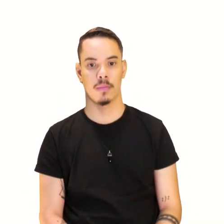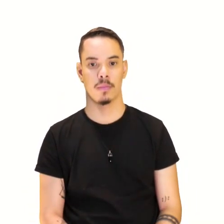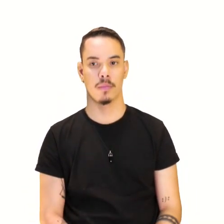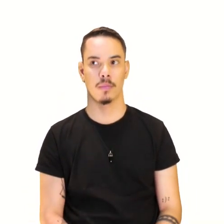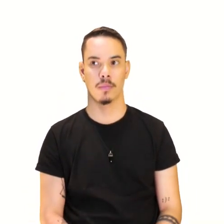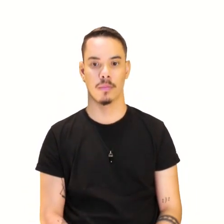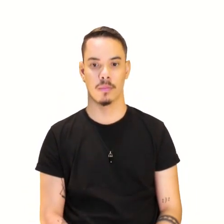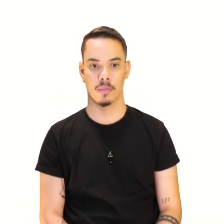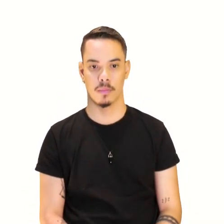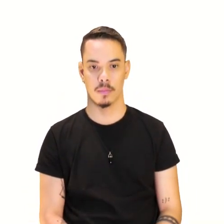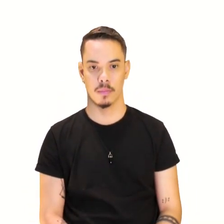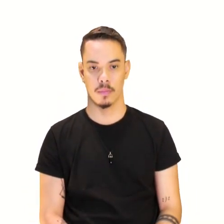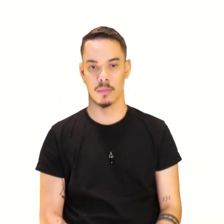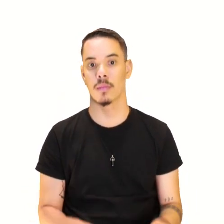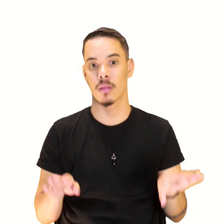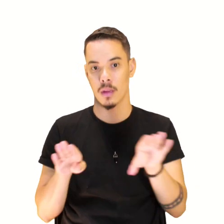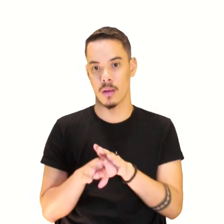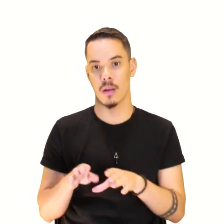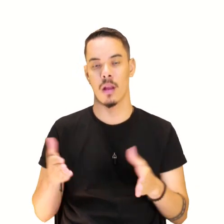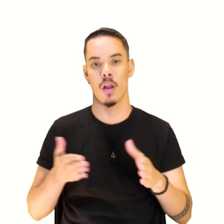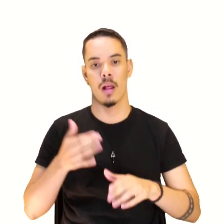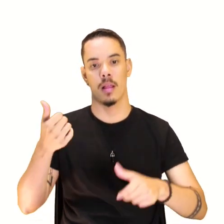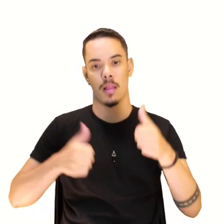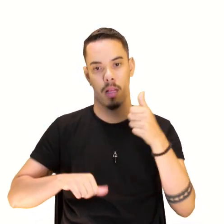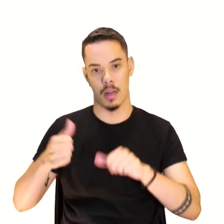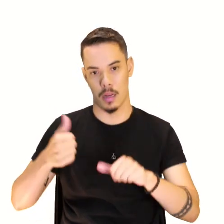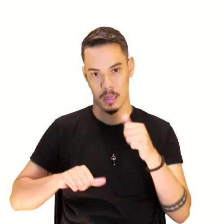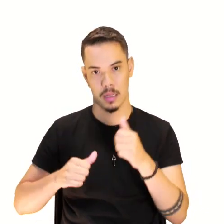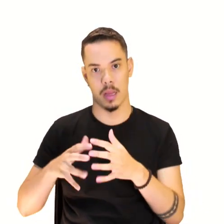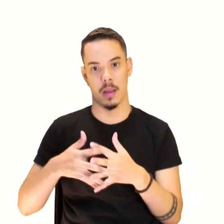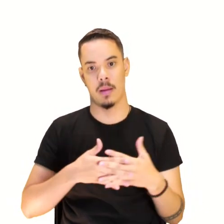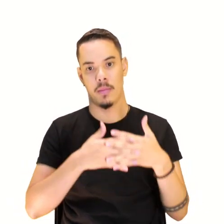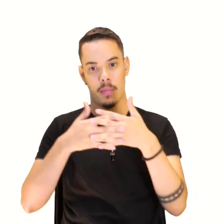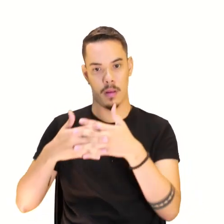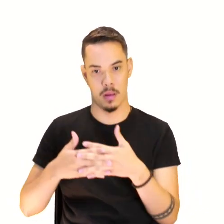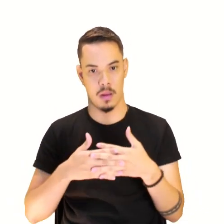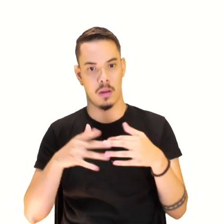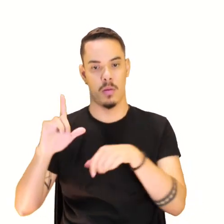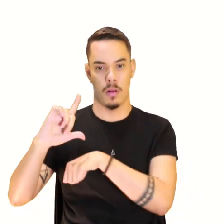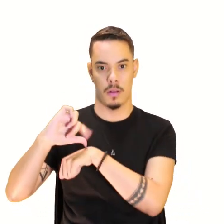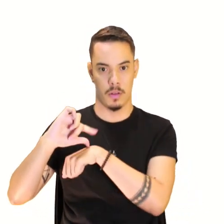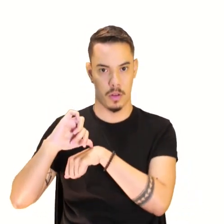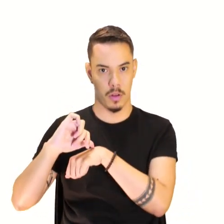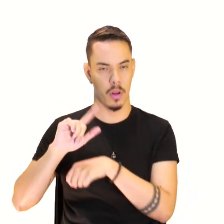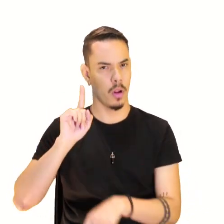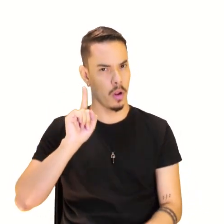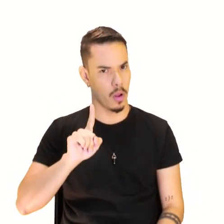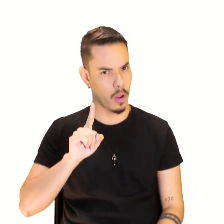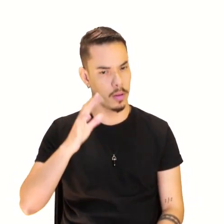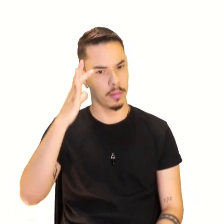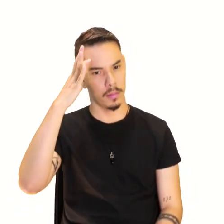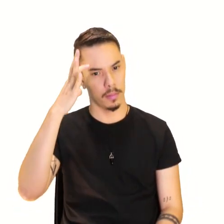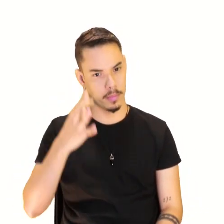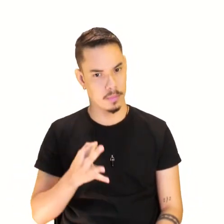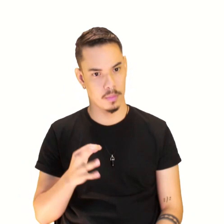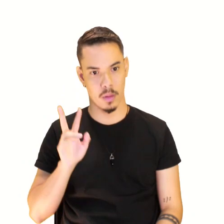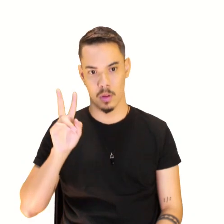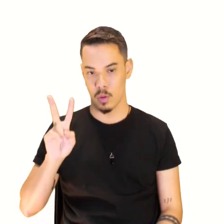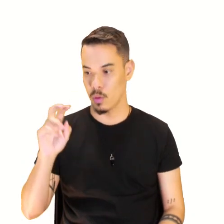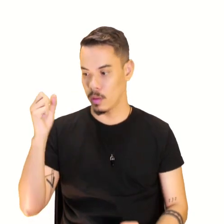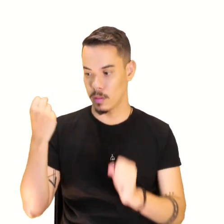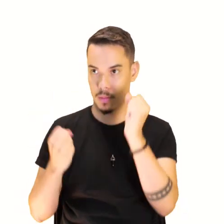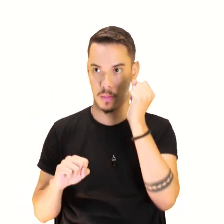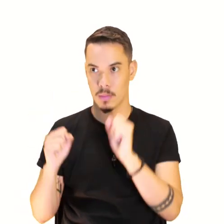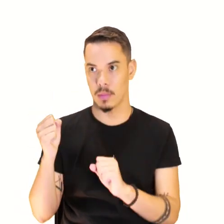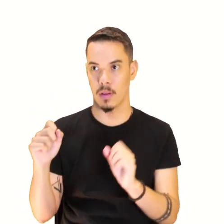a gente vai analisar os caminhões com as horas e aí Olha só olha só a interpretação duas máquinas fazem